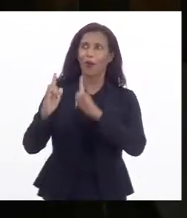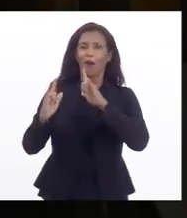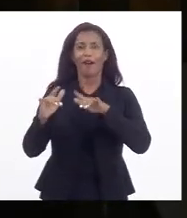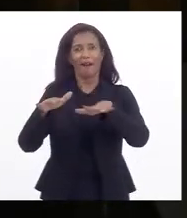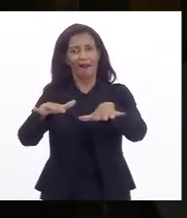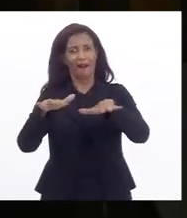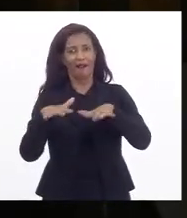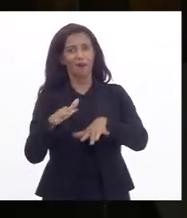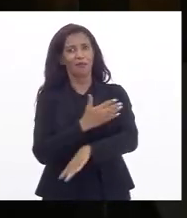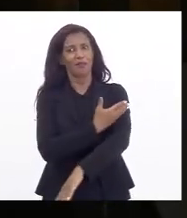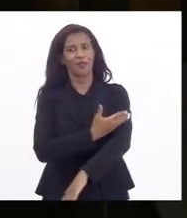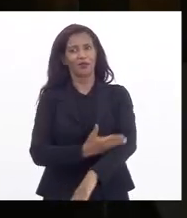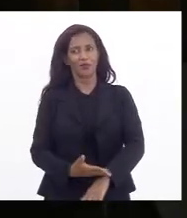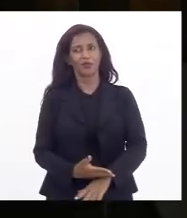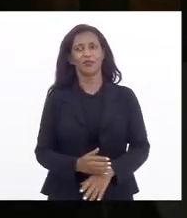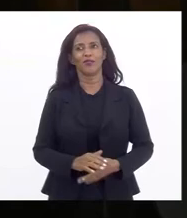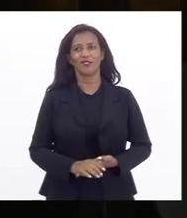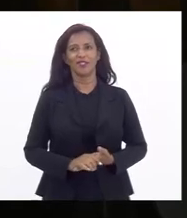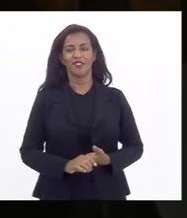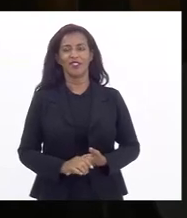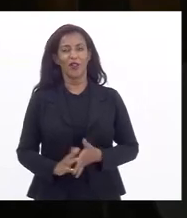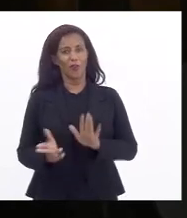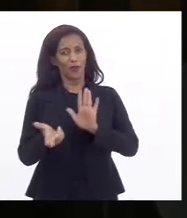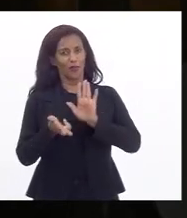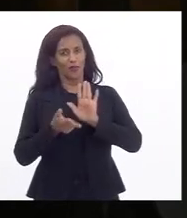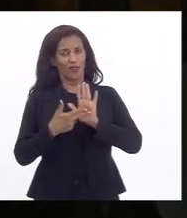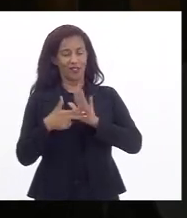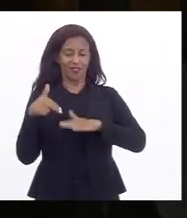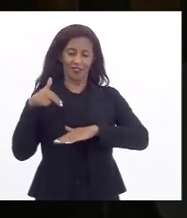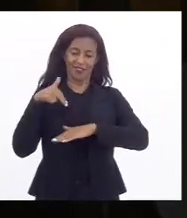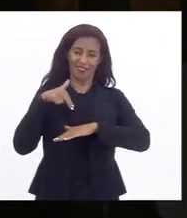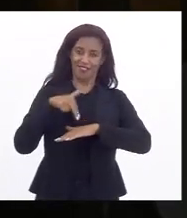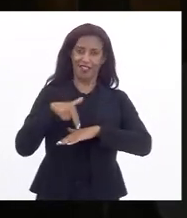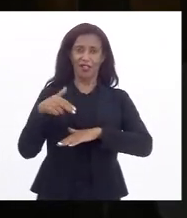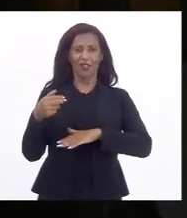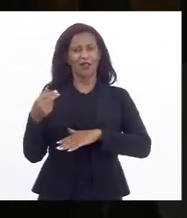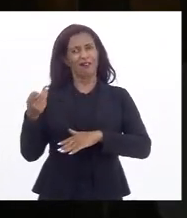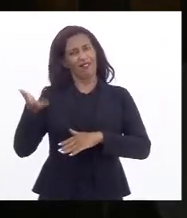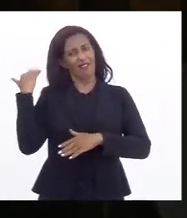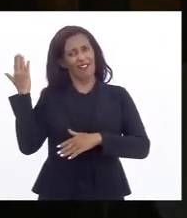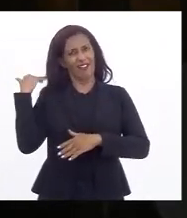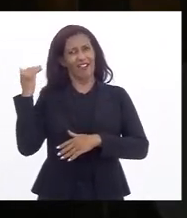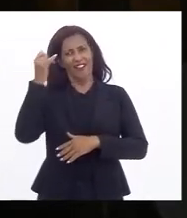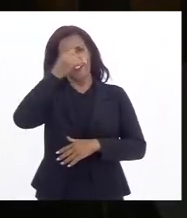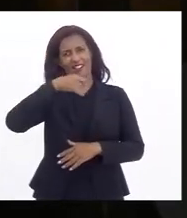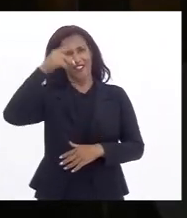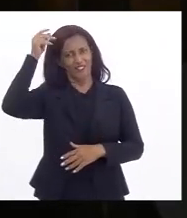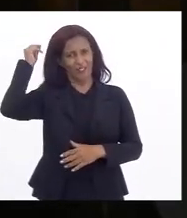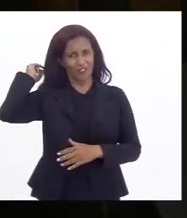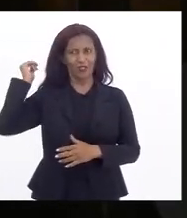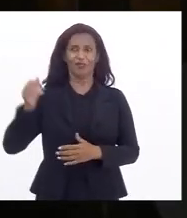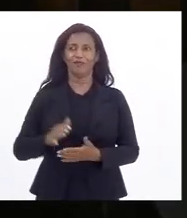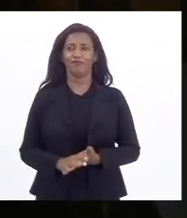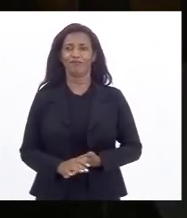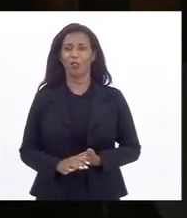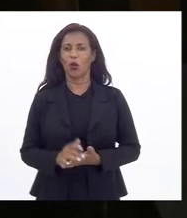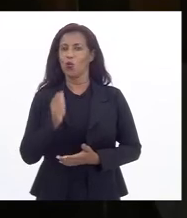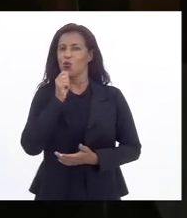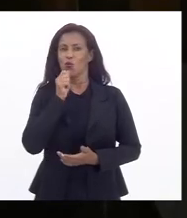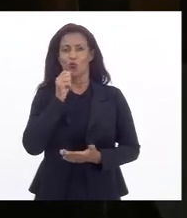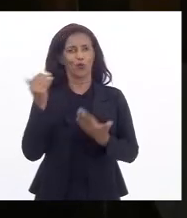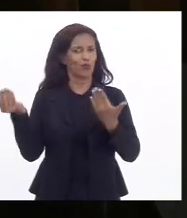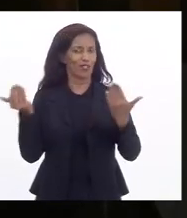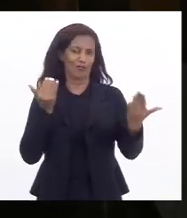plenário me acostumando confesso que o funcionário do nosso Palácio Tiradentes Barbosa Lima sobrinho tem